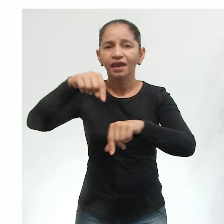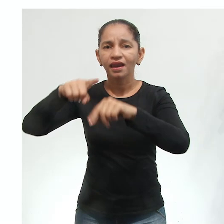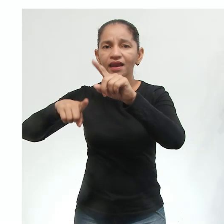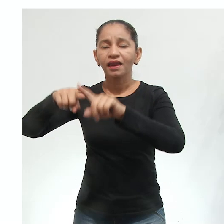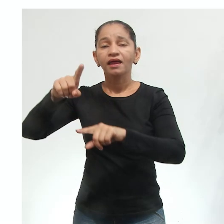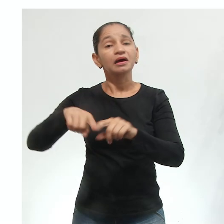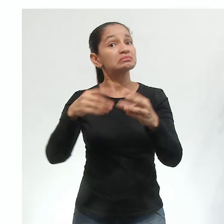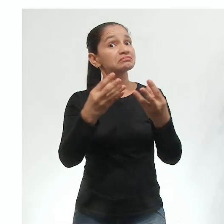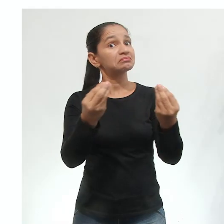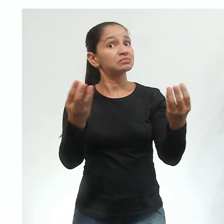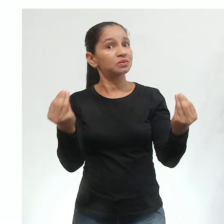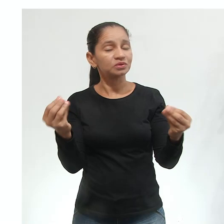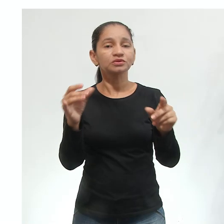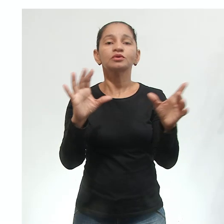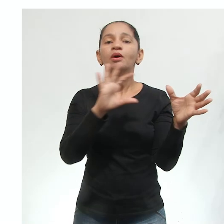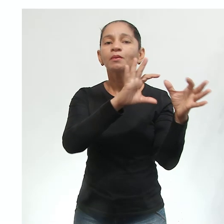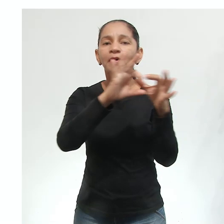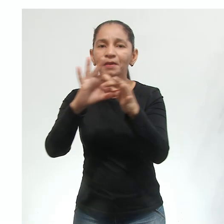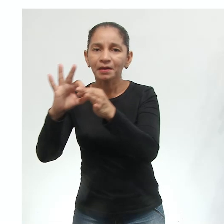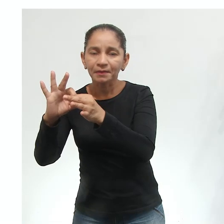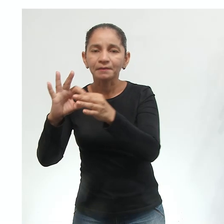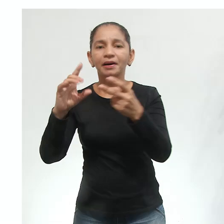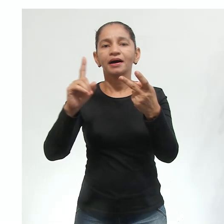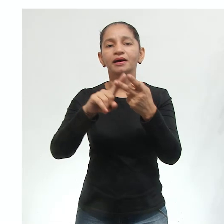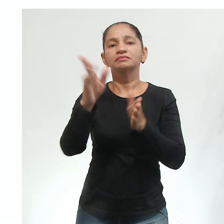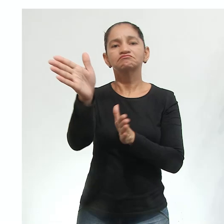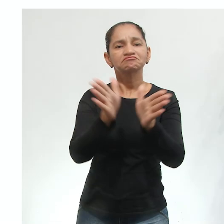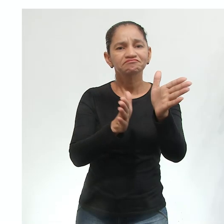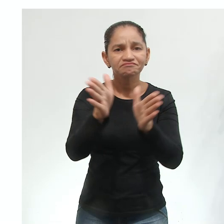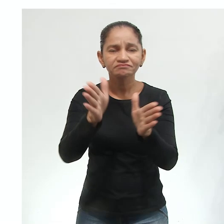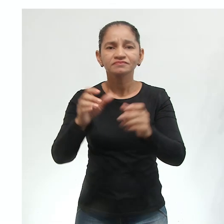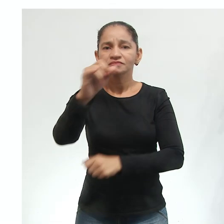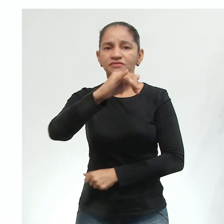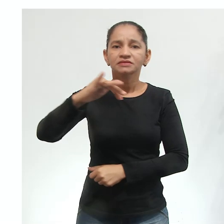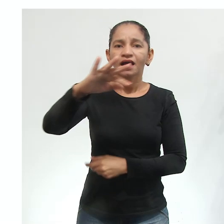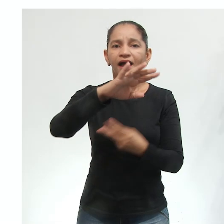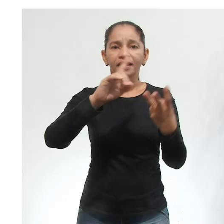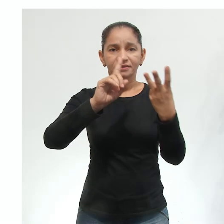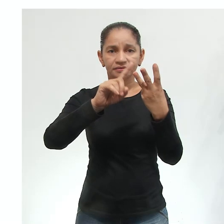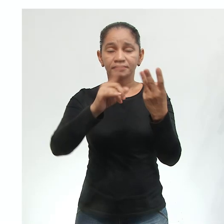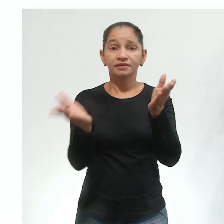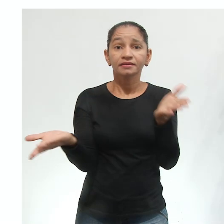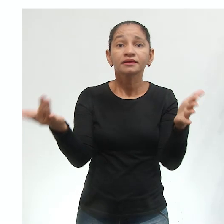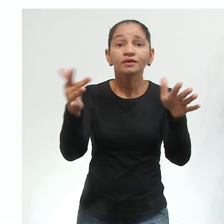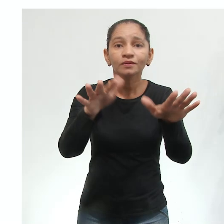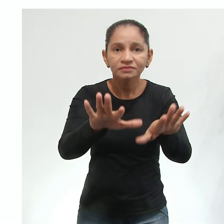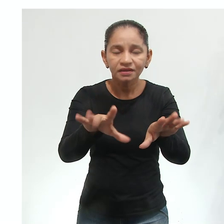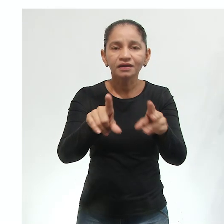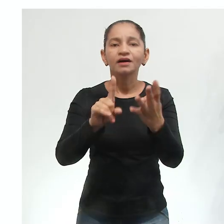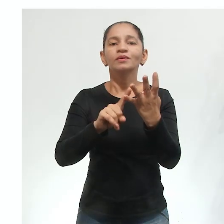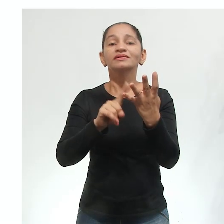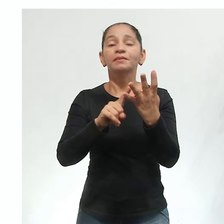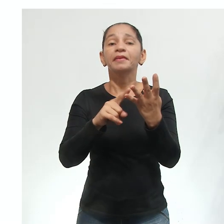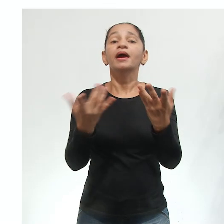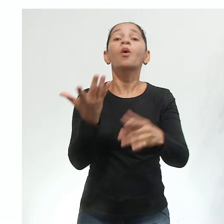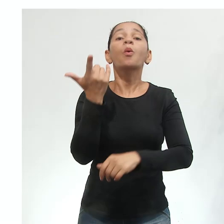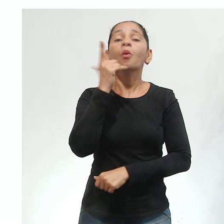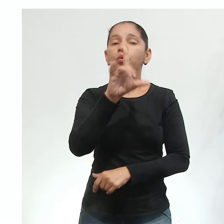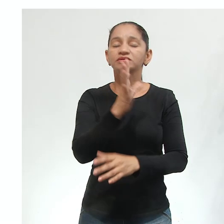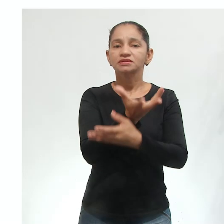Critérios essenciais: contextualização, acessibilidade, inclusão e